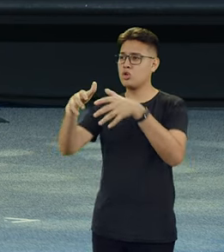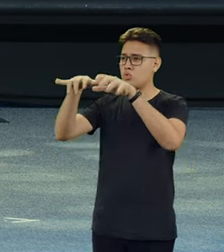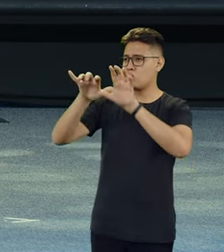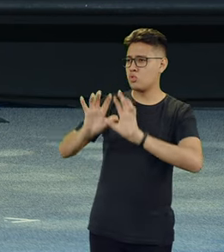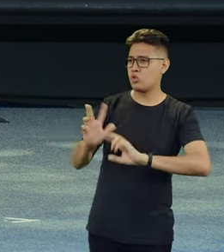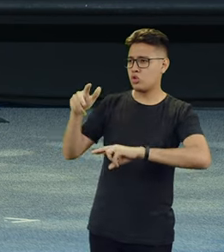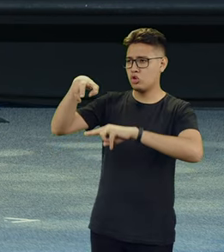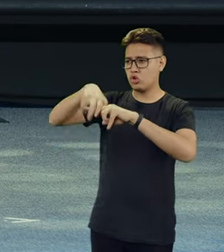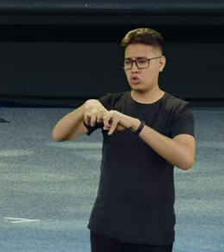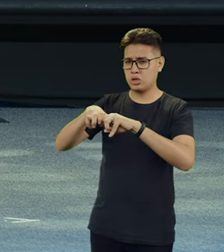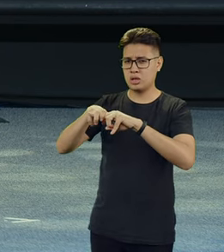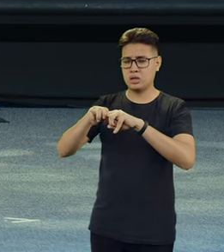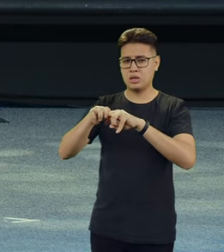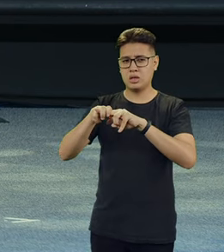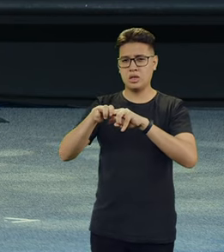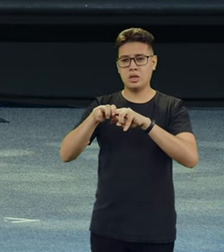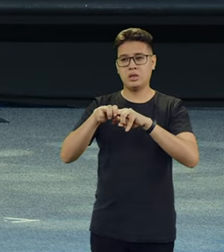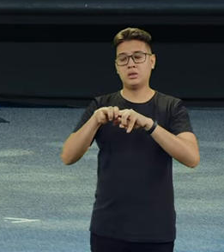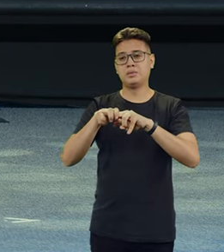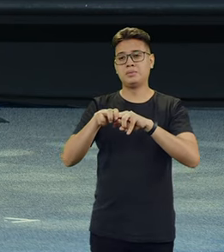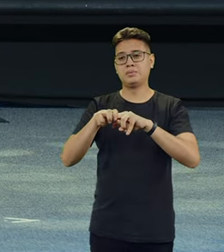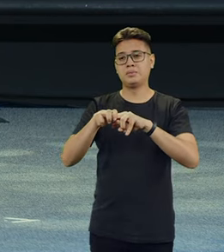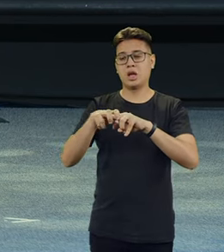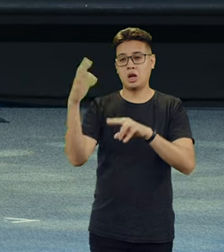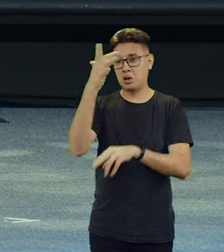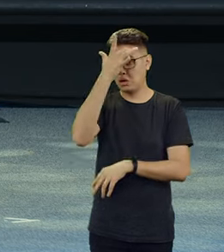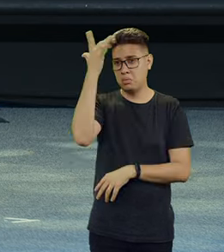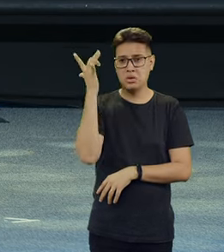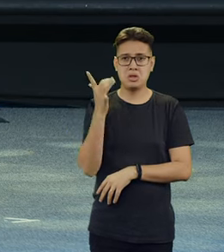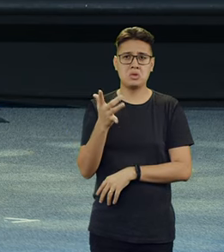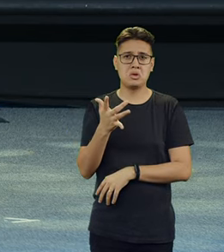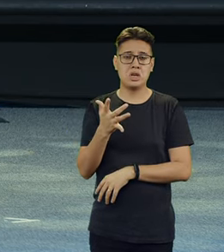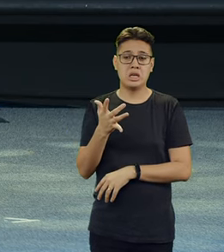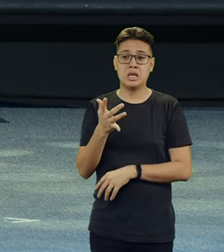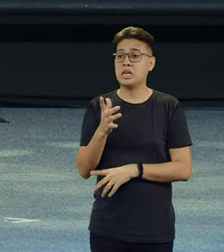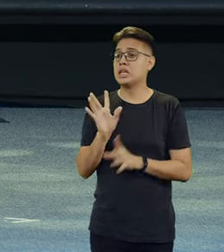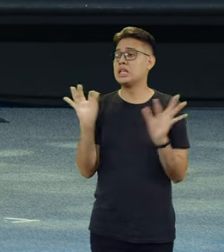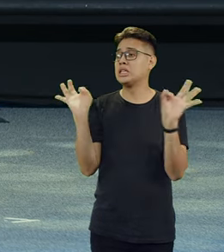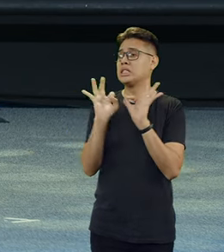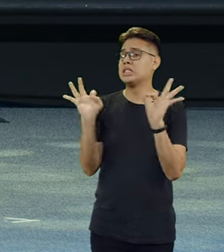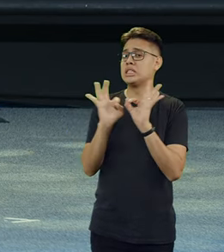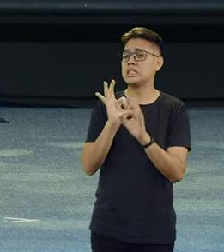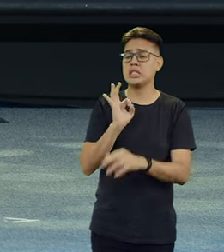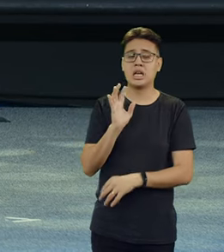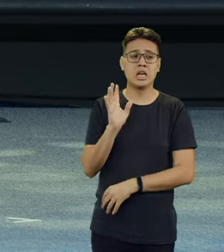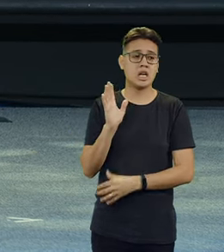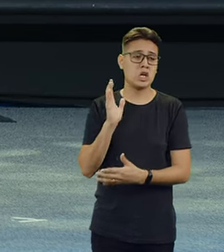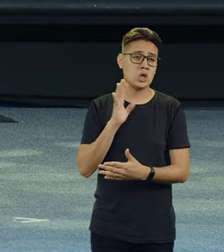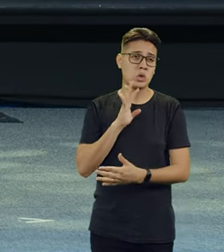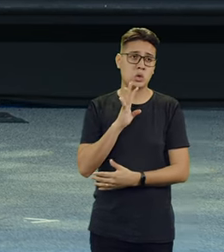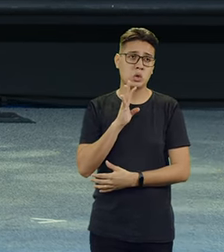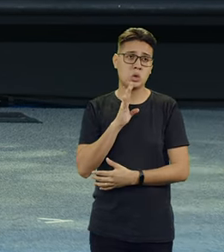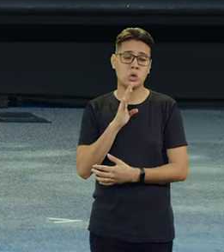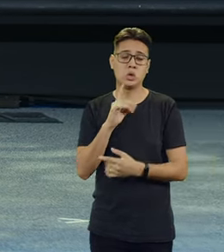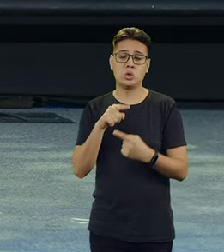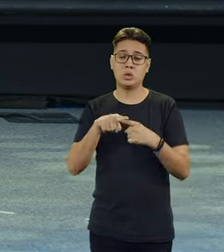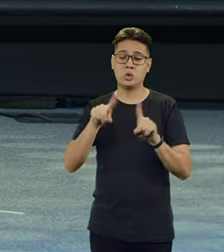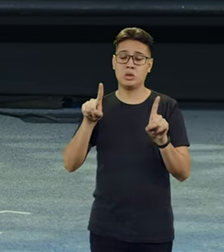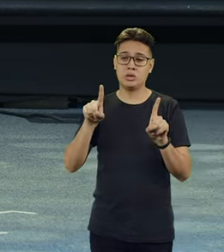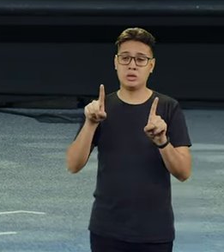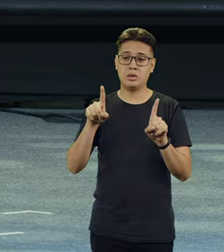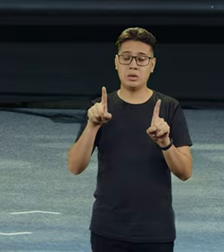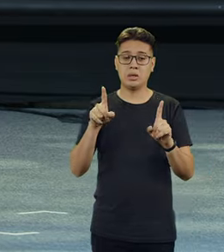famoso na nação quando derrotou o gigante Golias. A partir daí, Davi, ele